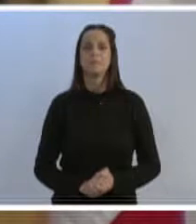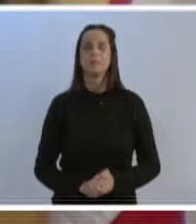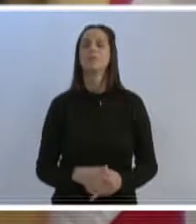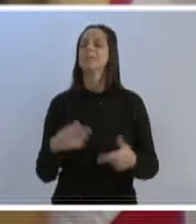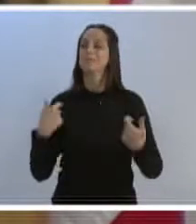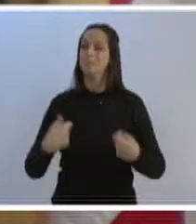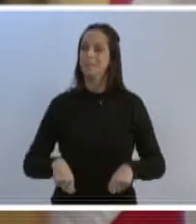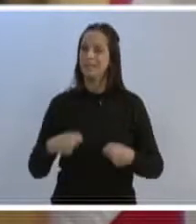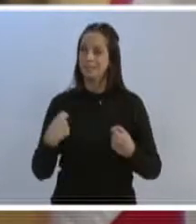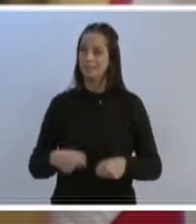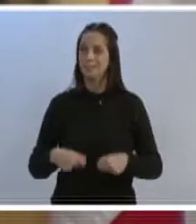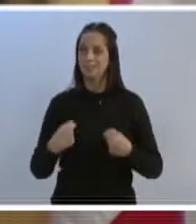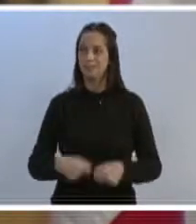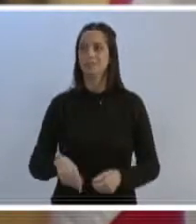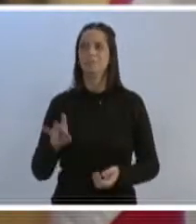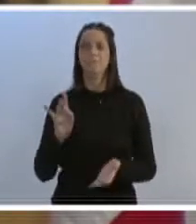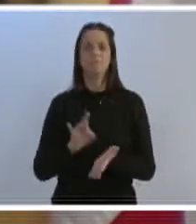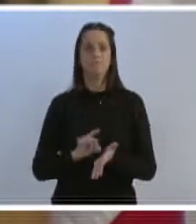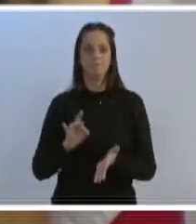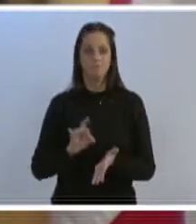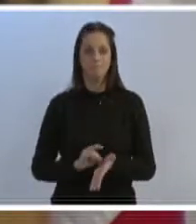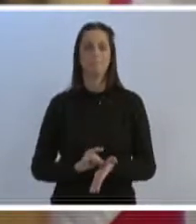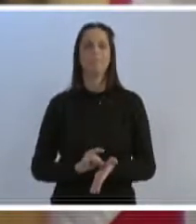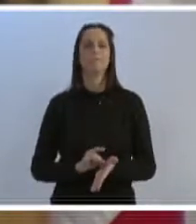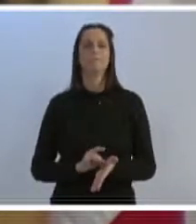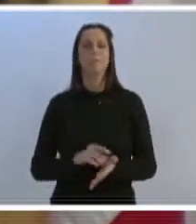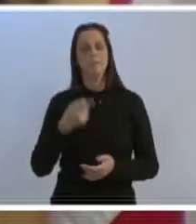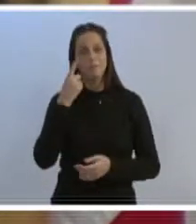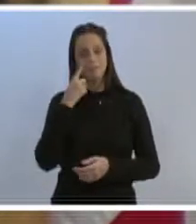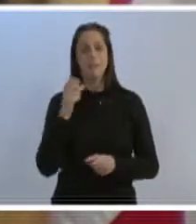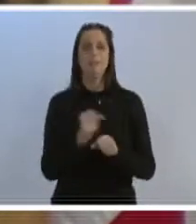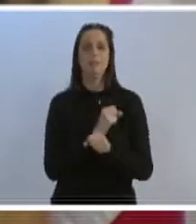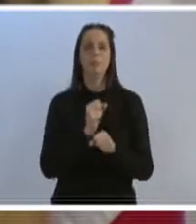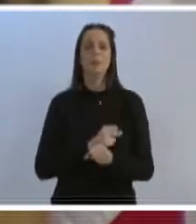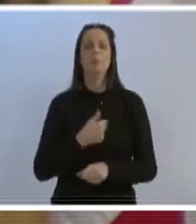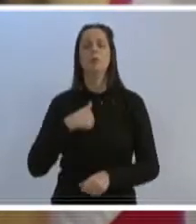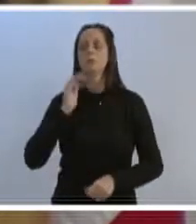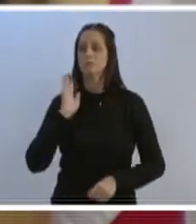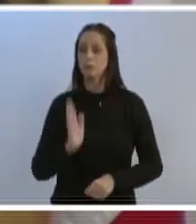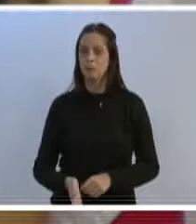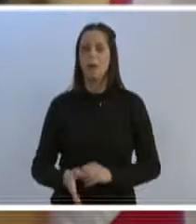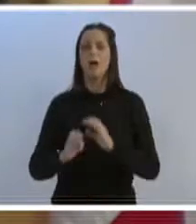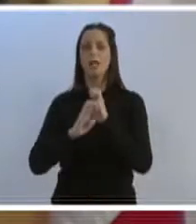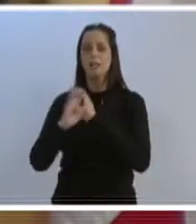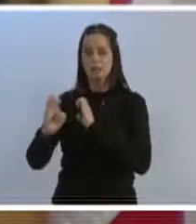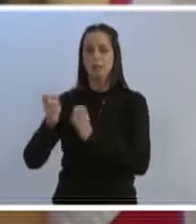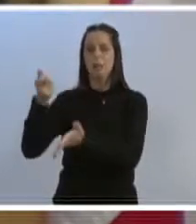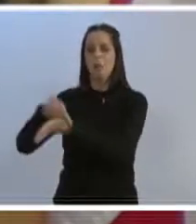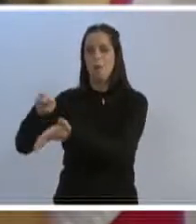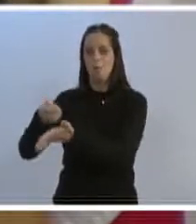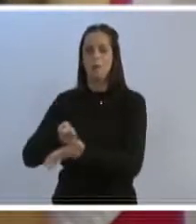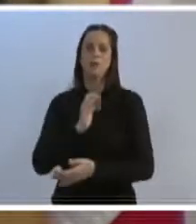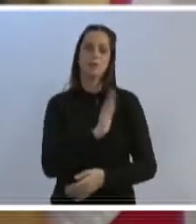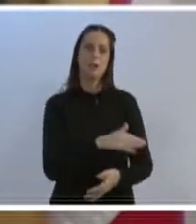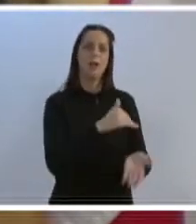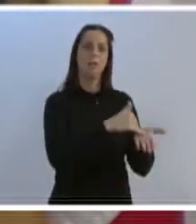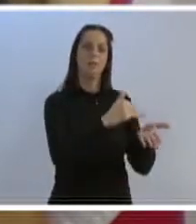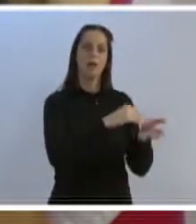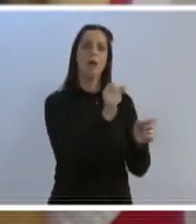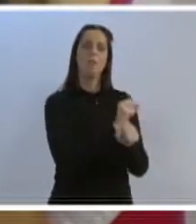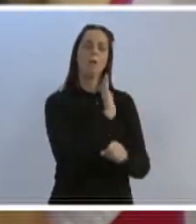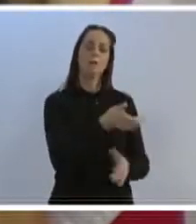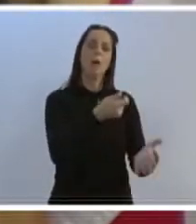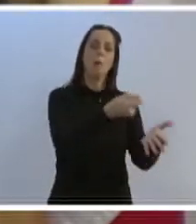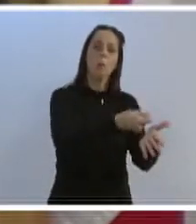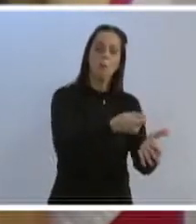precisamos viabilizar essa obra já cobrei dos engenheiros secretário de obras diz que vai haver um novo